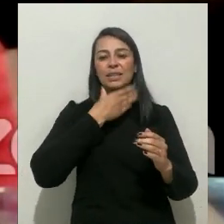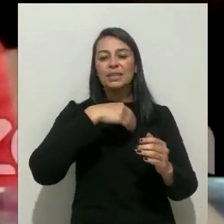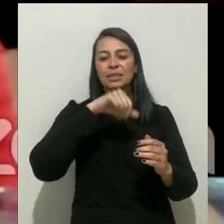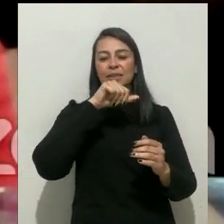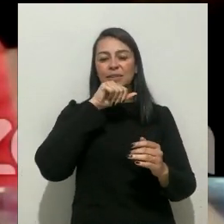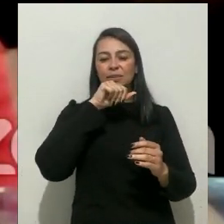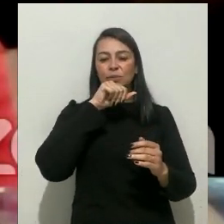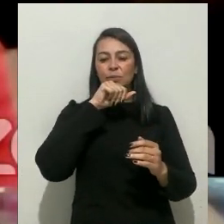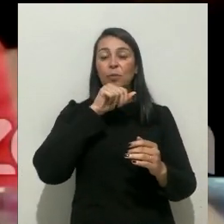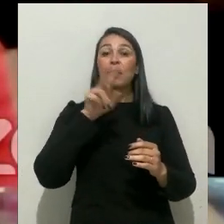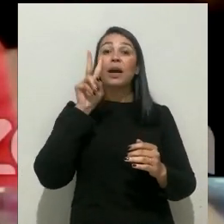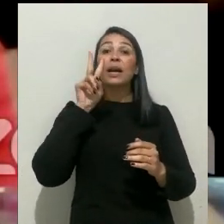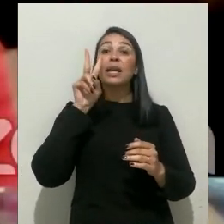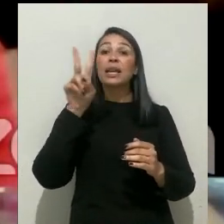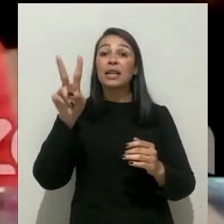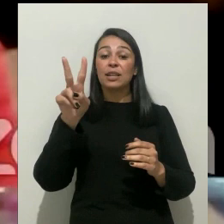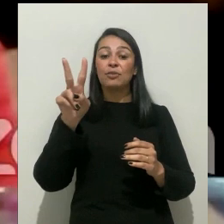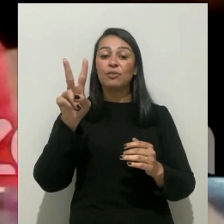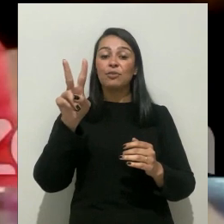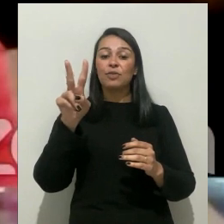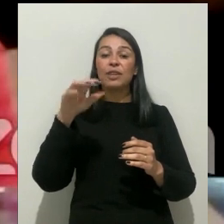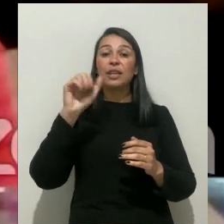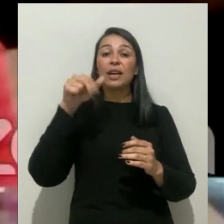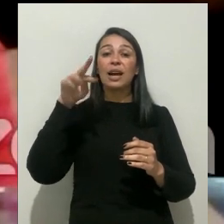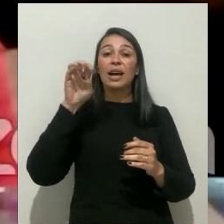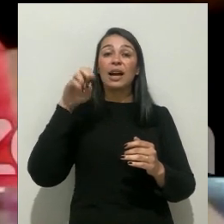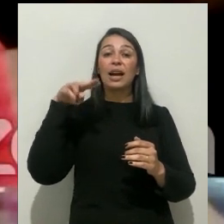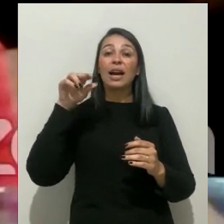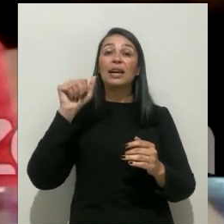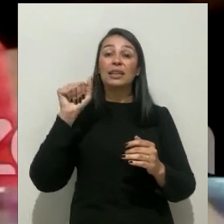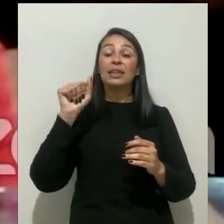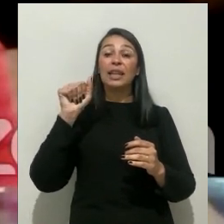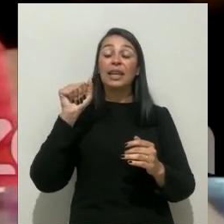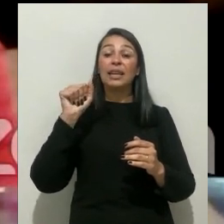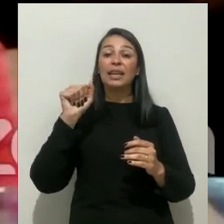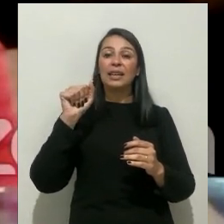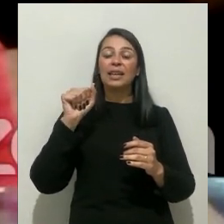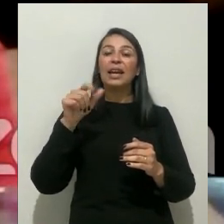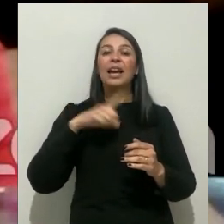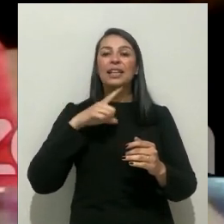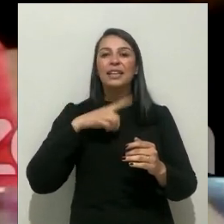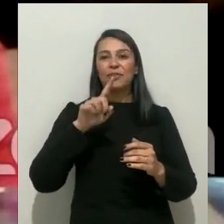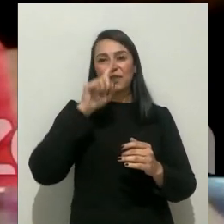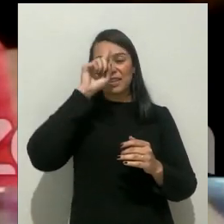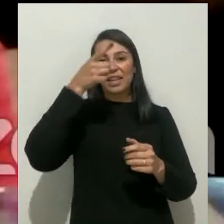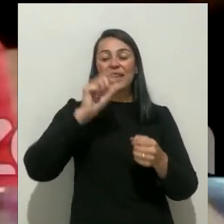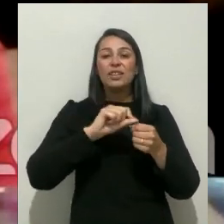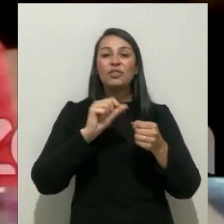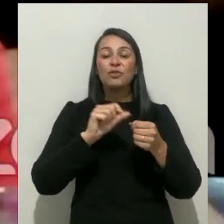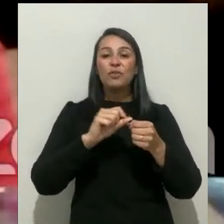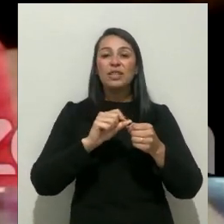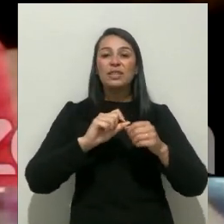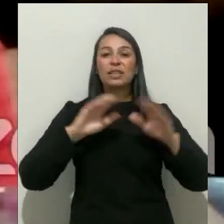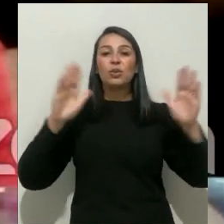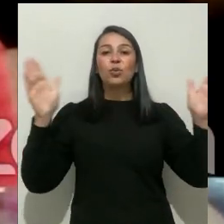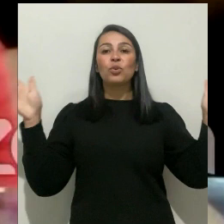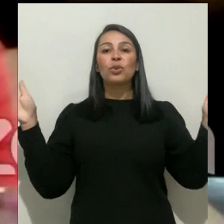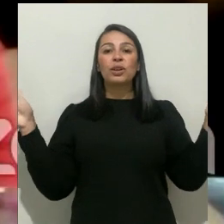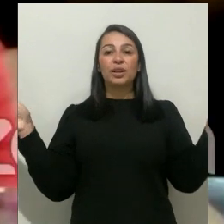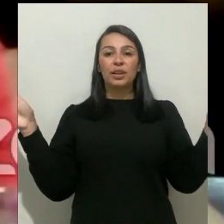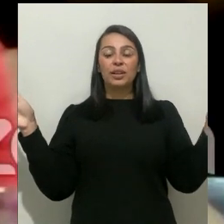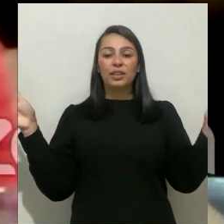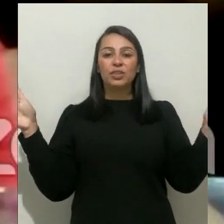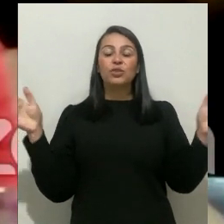assim, ele via essa antena, da antena ele teve a ideia de fazer o Cristo de braços abertos. Enfim, deixou de